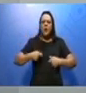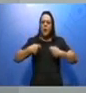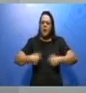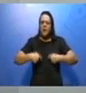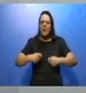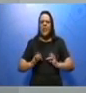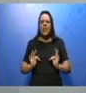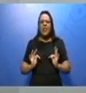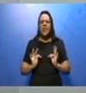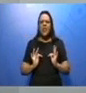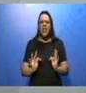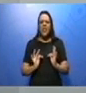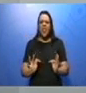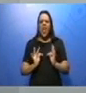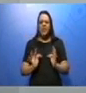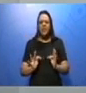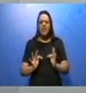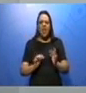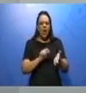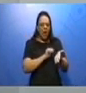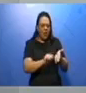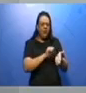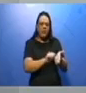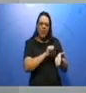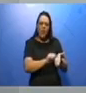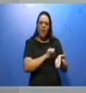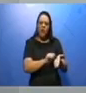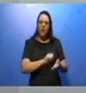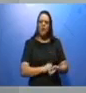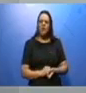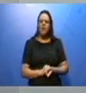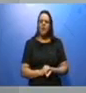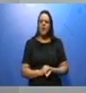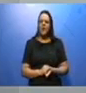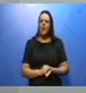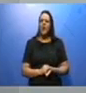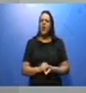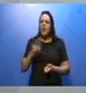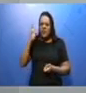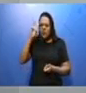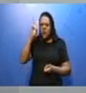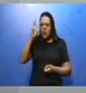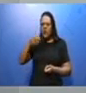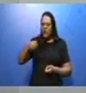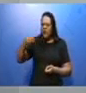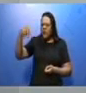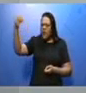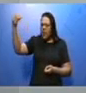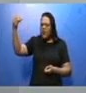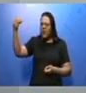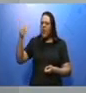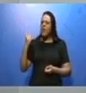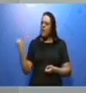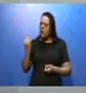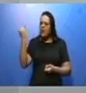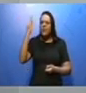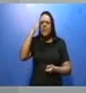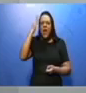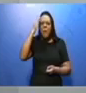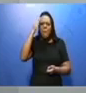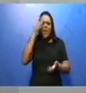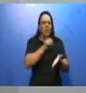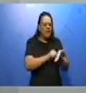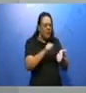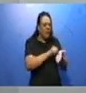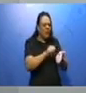em outras aulas que são também trabalhadas nos relatos de viagem. Bom, e quais seriam essas